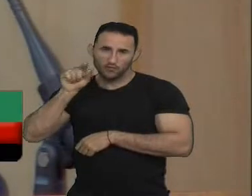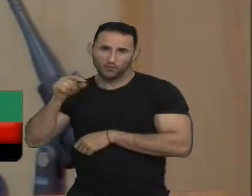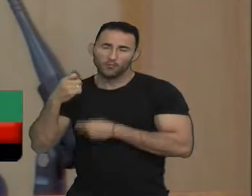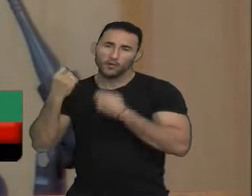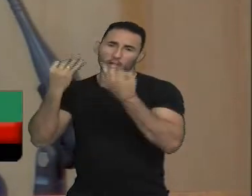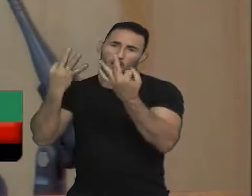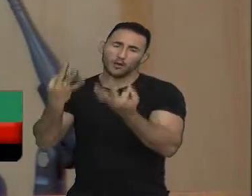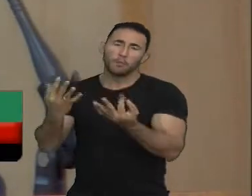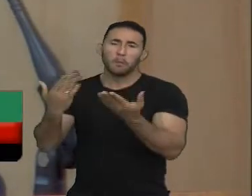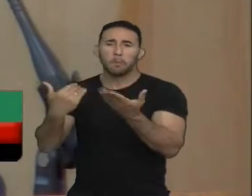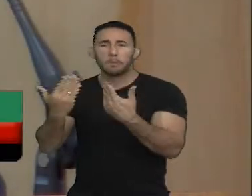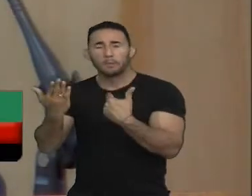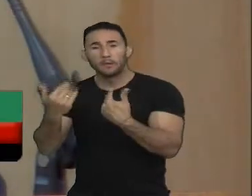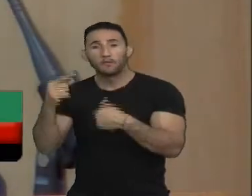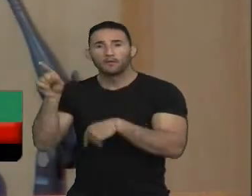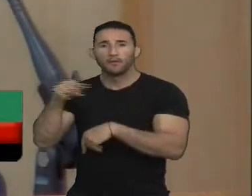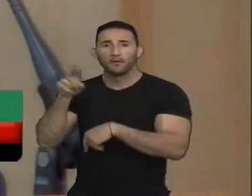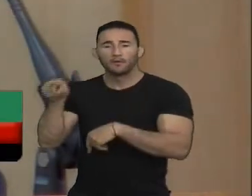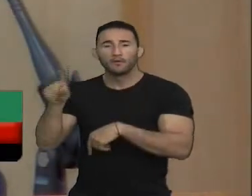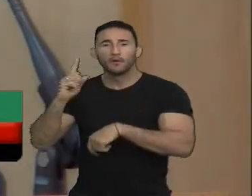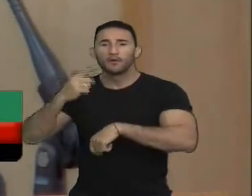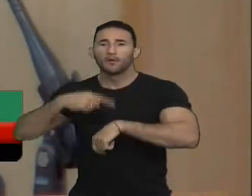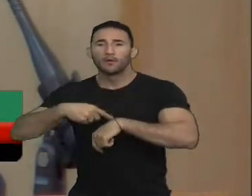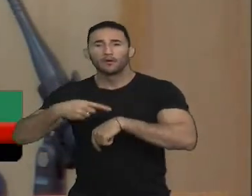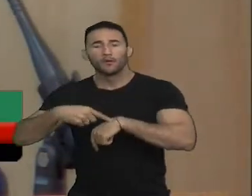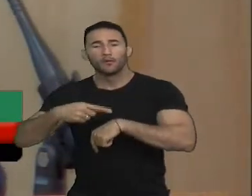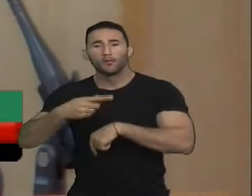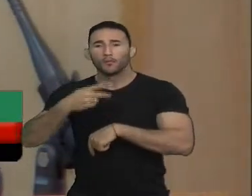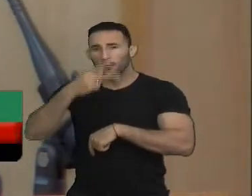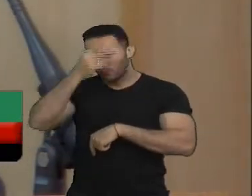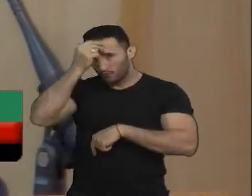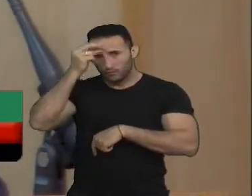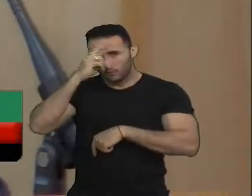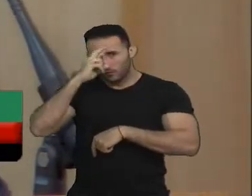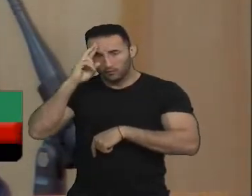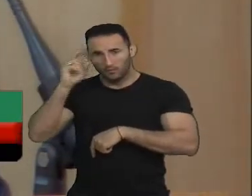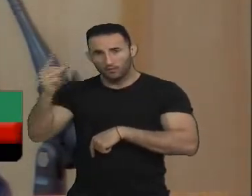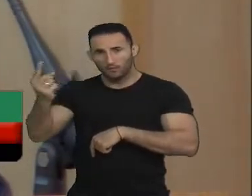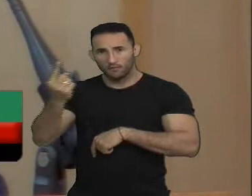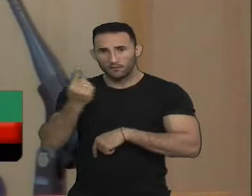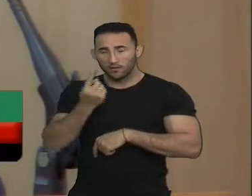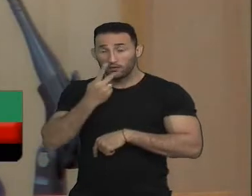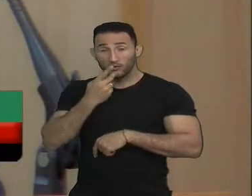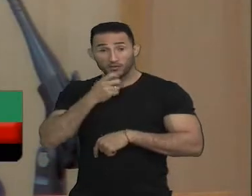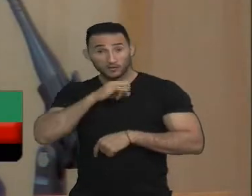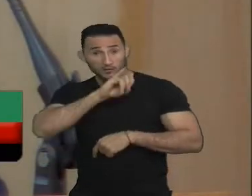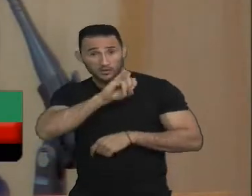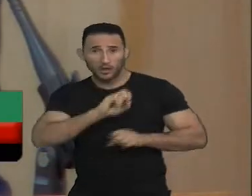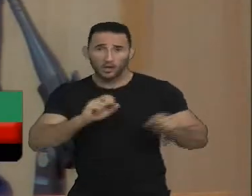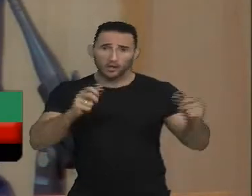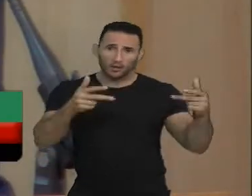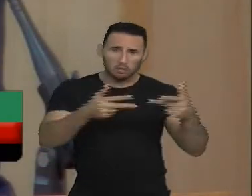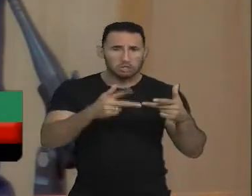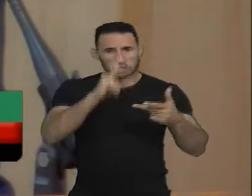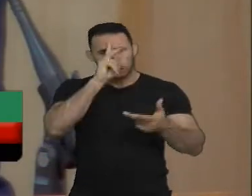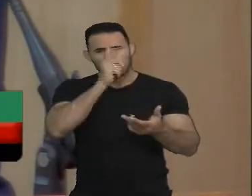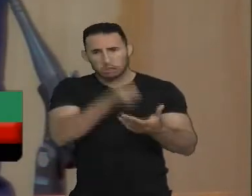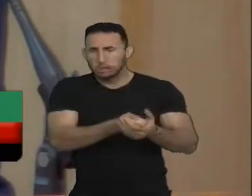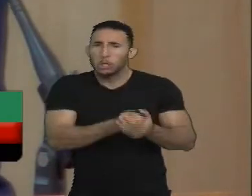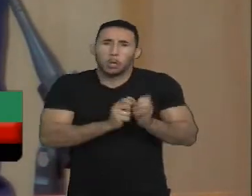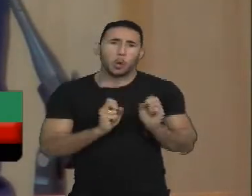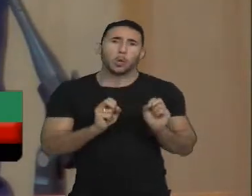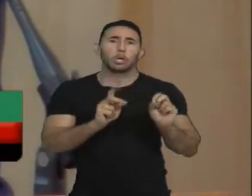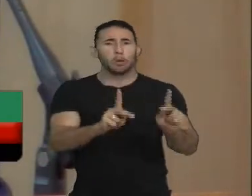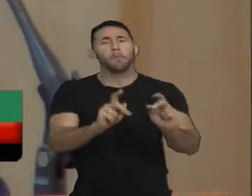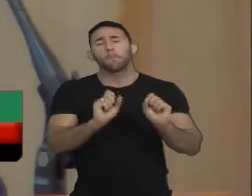veto. E ele imediatamente falou, olha, o que a Câmara votar... O que a Câmara decidir, está decidido. Lá é a Casa de